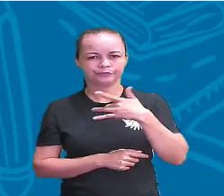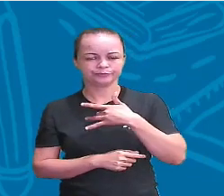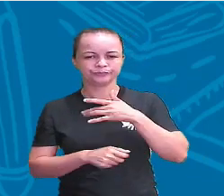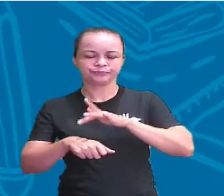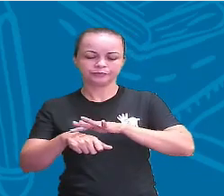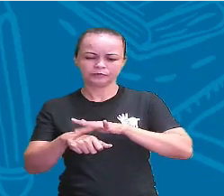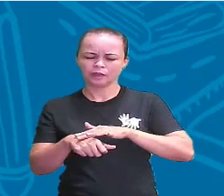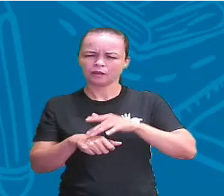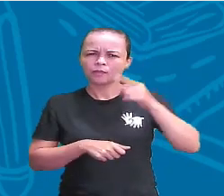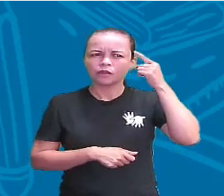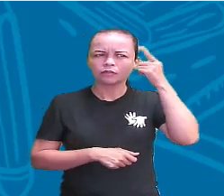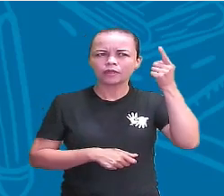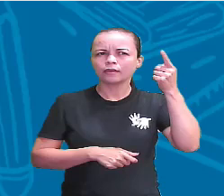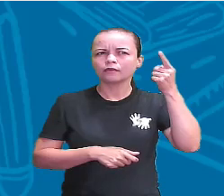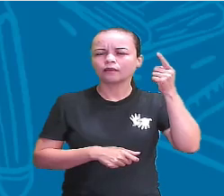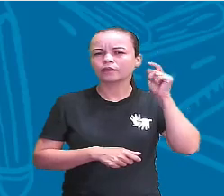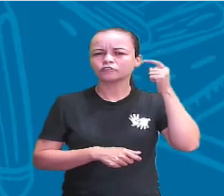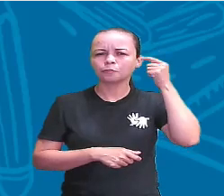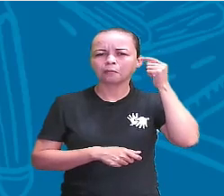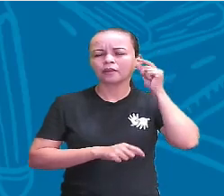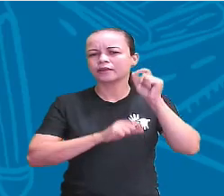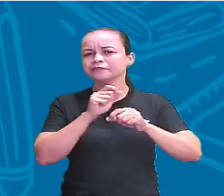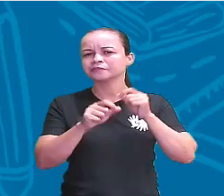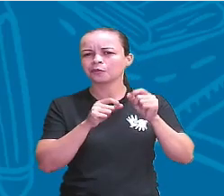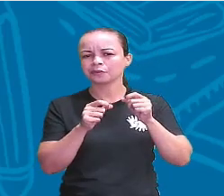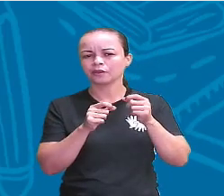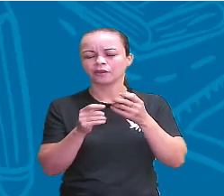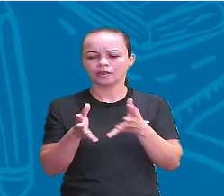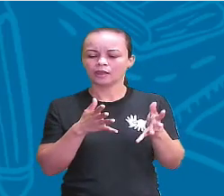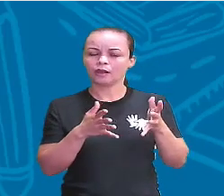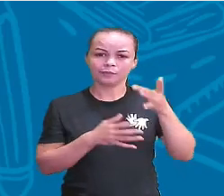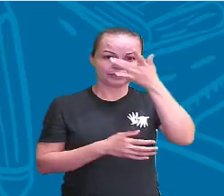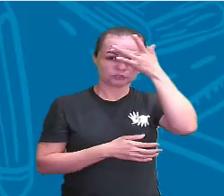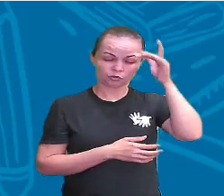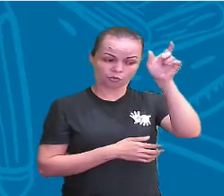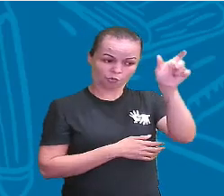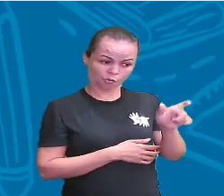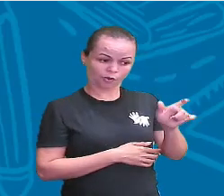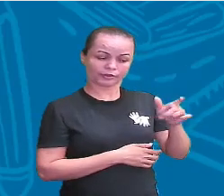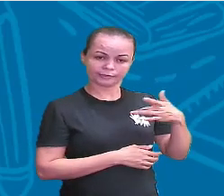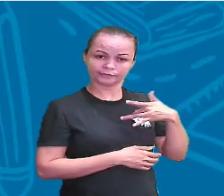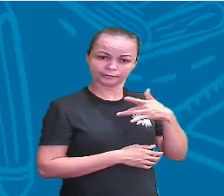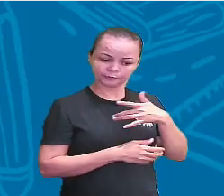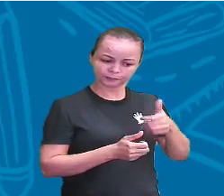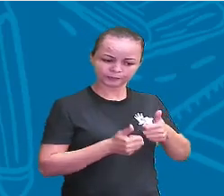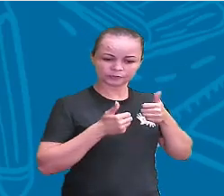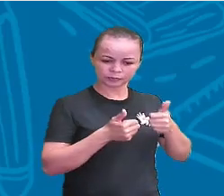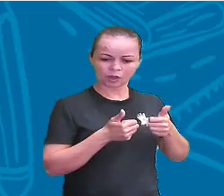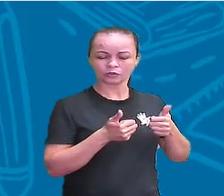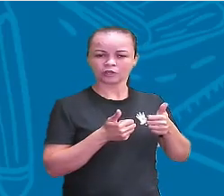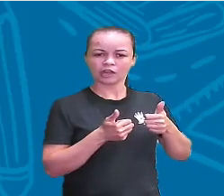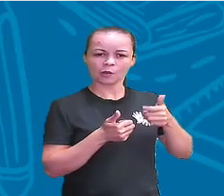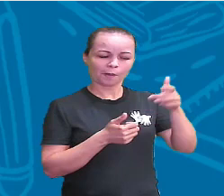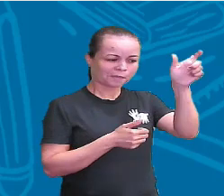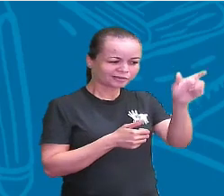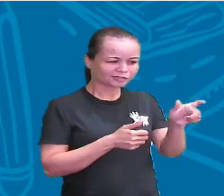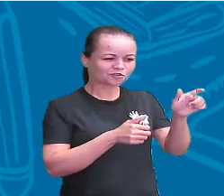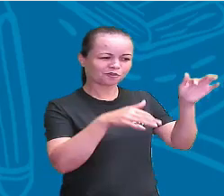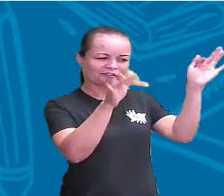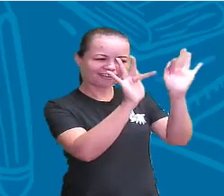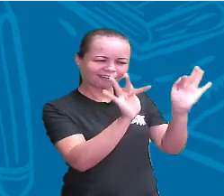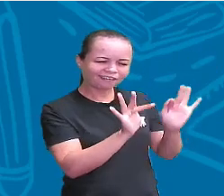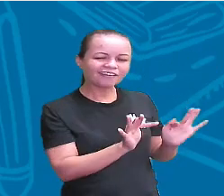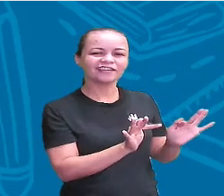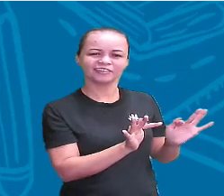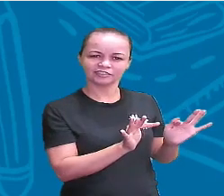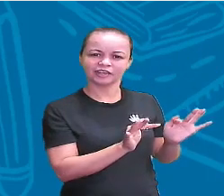que vem na nossa mente, né, que uma pessoa saudável, uma pessoa que tem saúde, é uma pessoa que está feliz, é uma pessoa que está